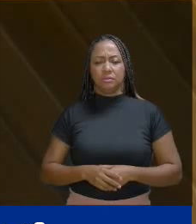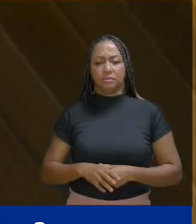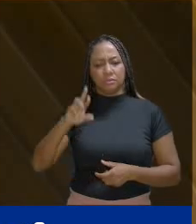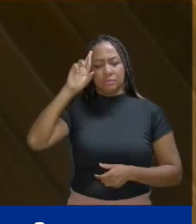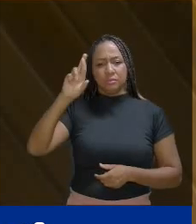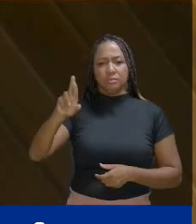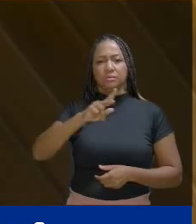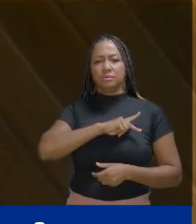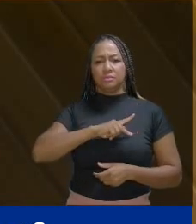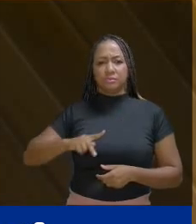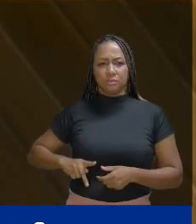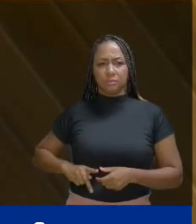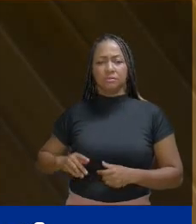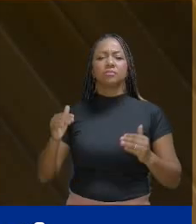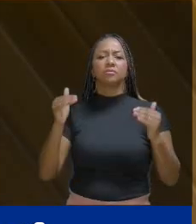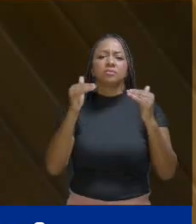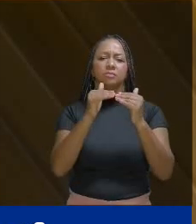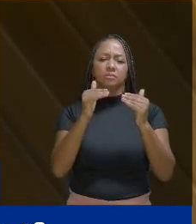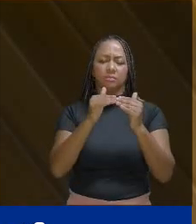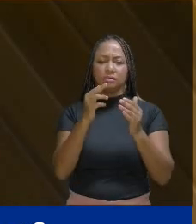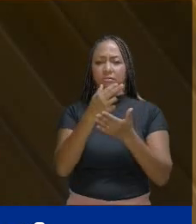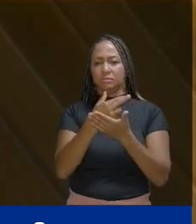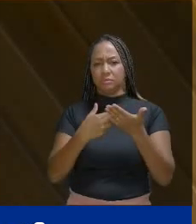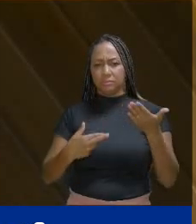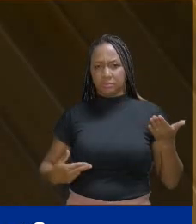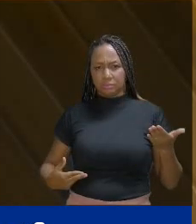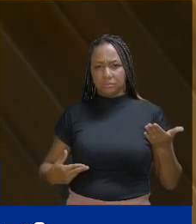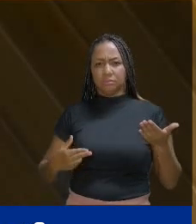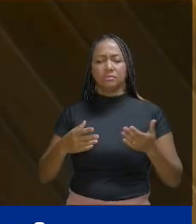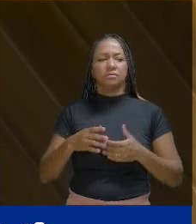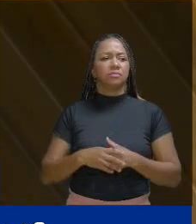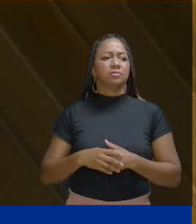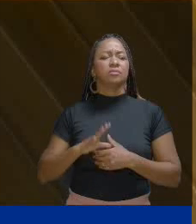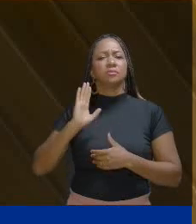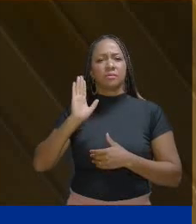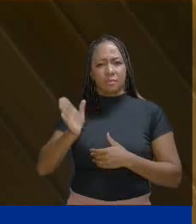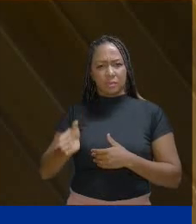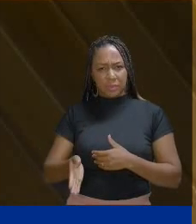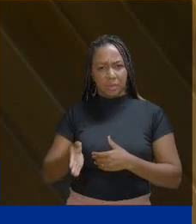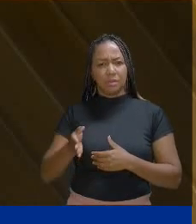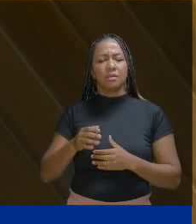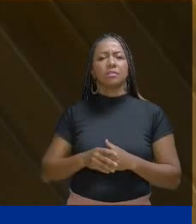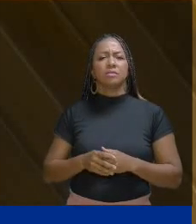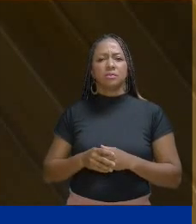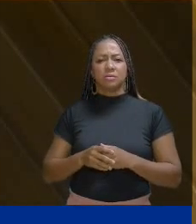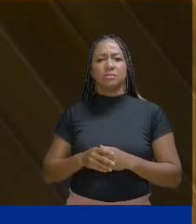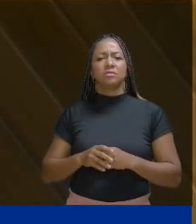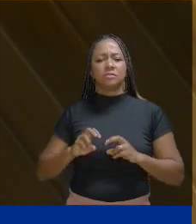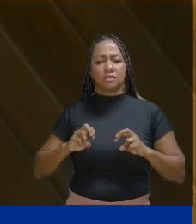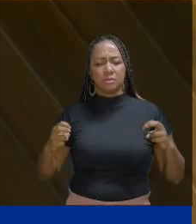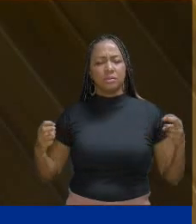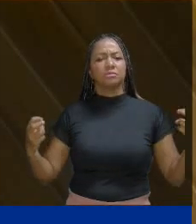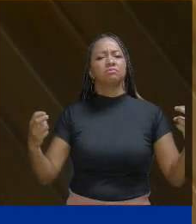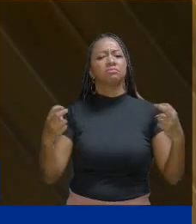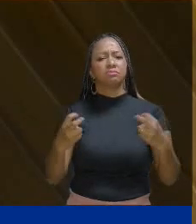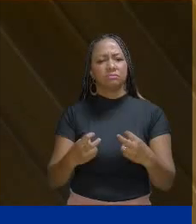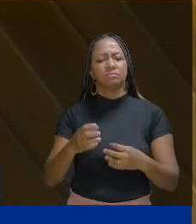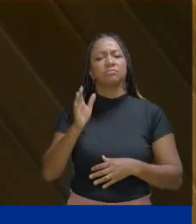Senhor presidente, conforme relatado, a matéria já foi submetida a esta